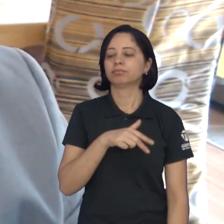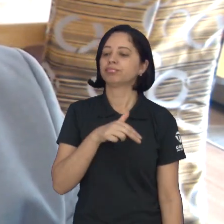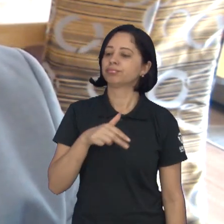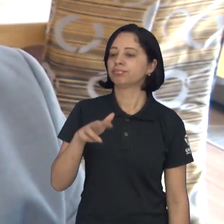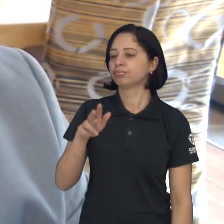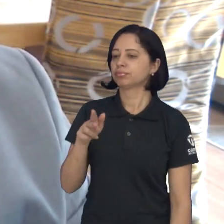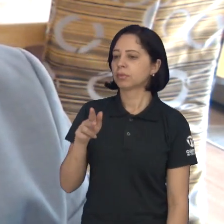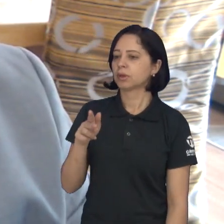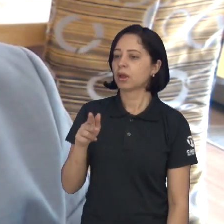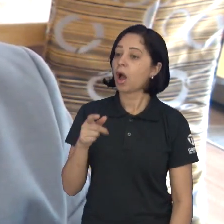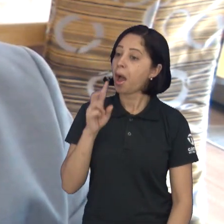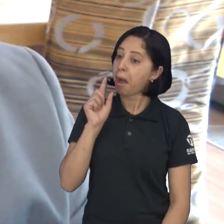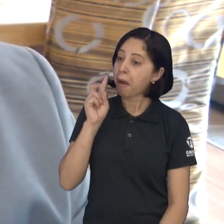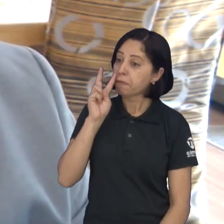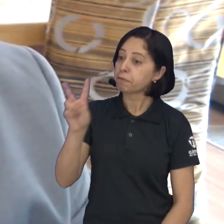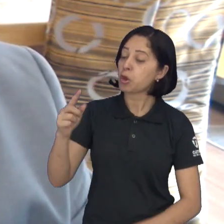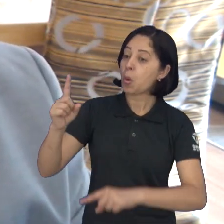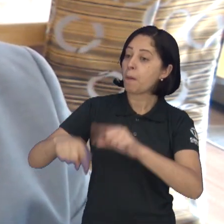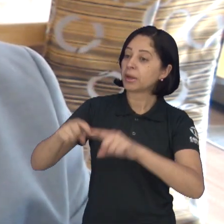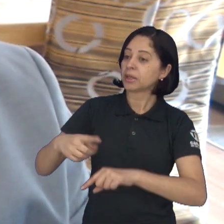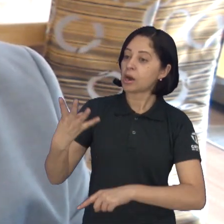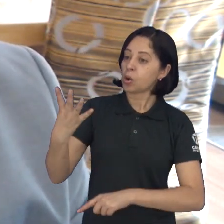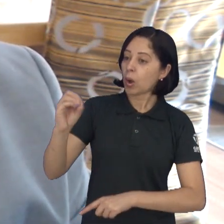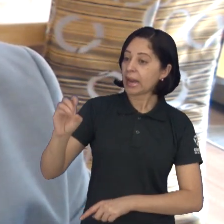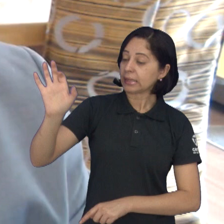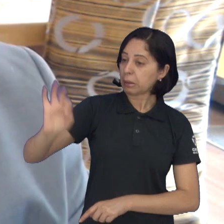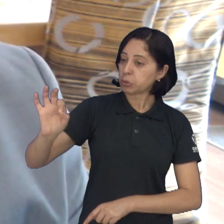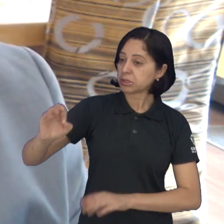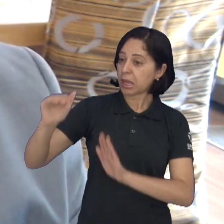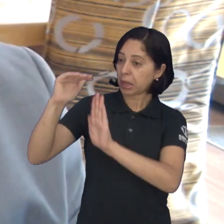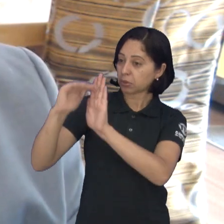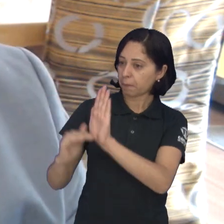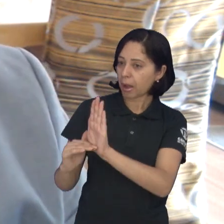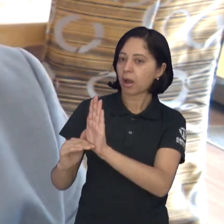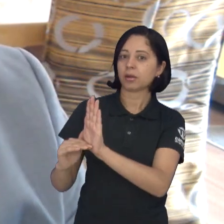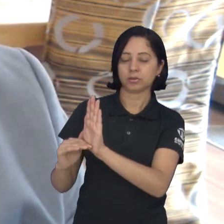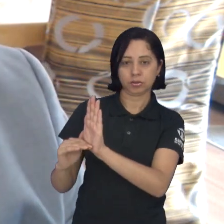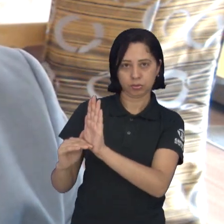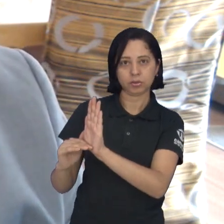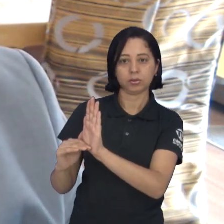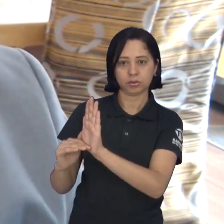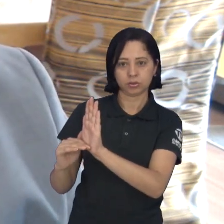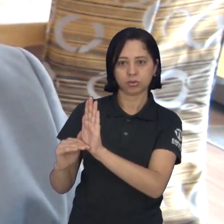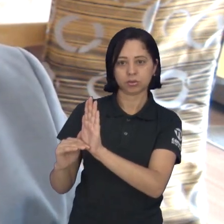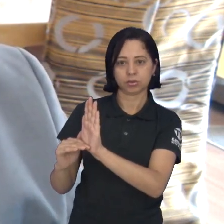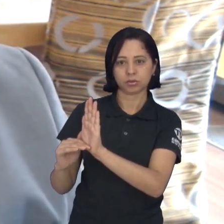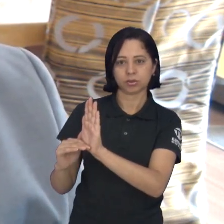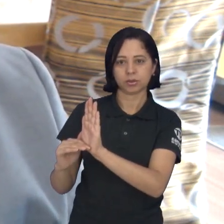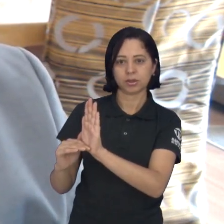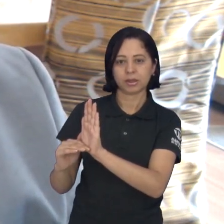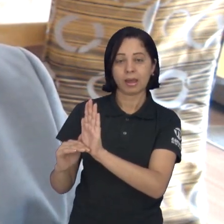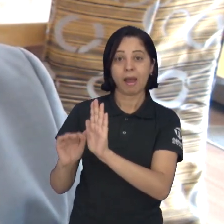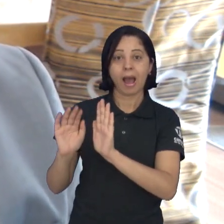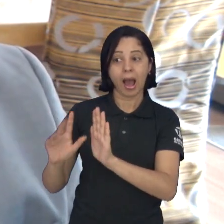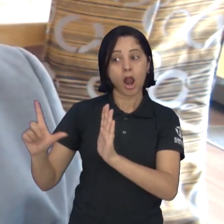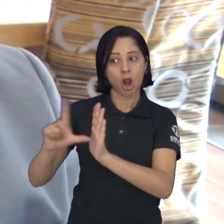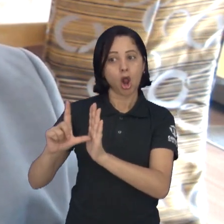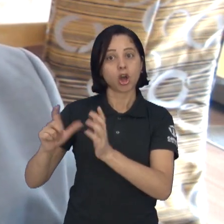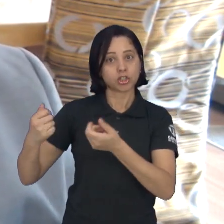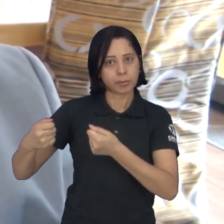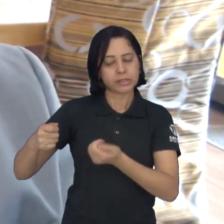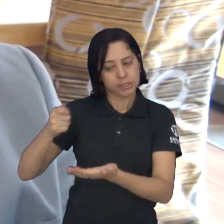de desconto, esse valor é absolutamente normal e possível ser feito essa oferta. O que